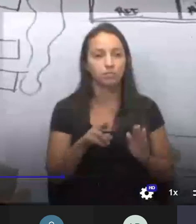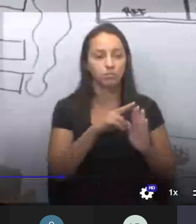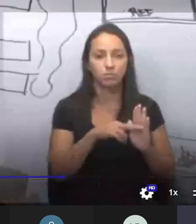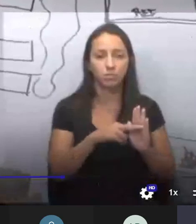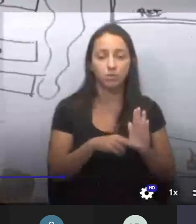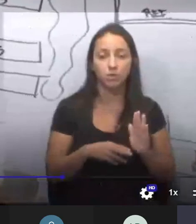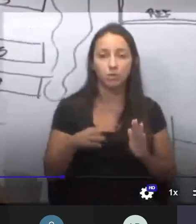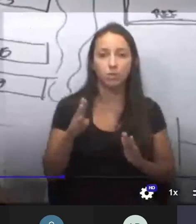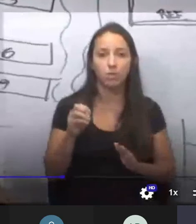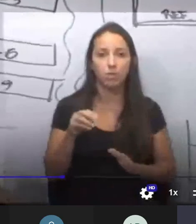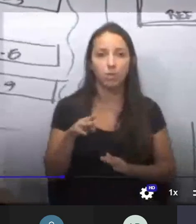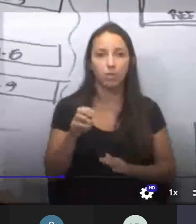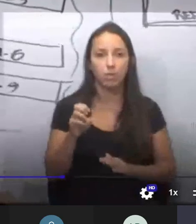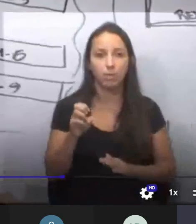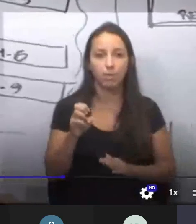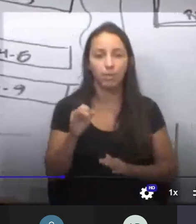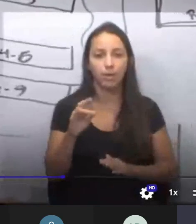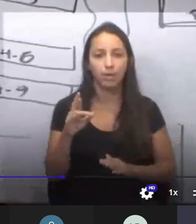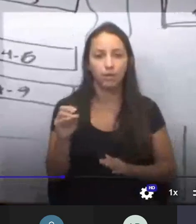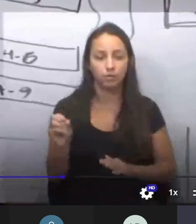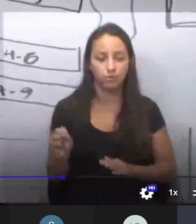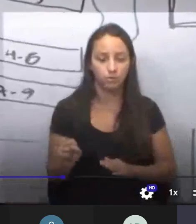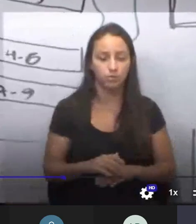dos bombeiros.